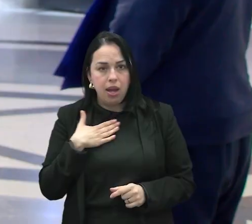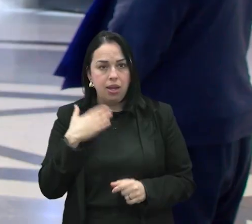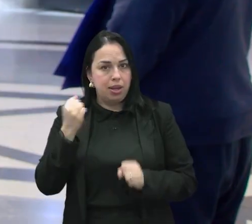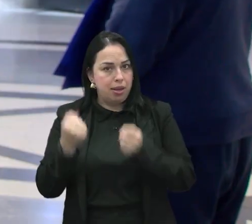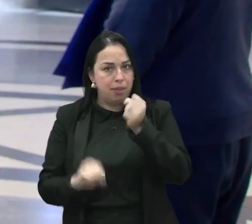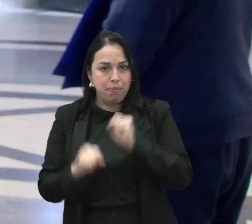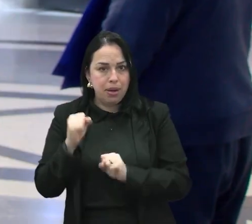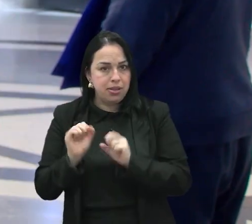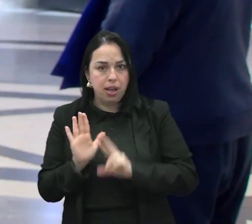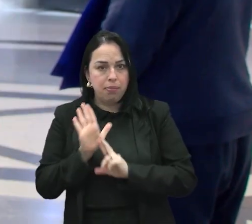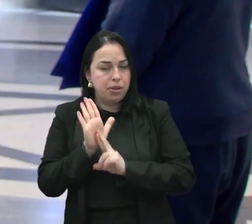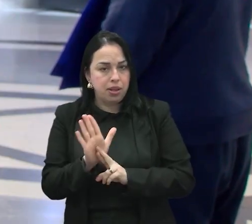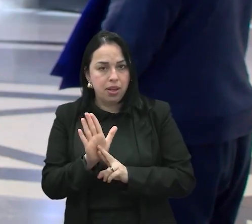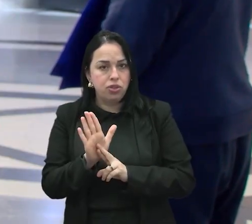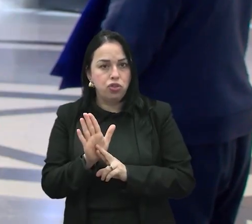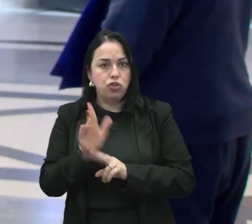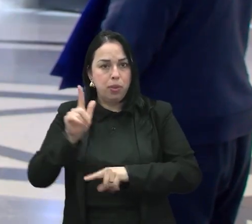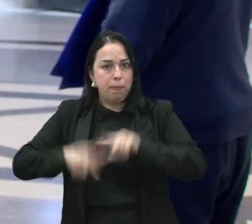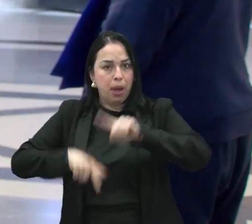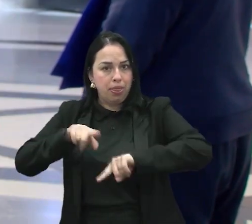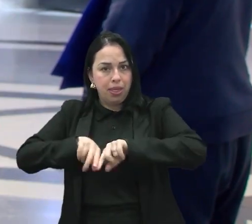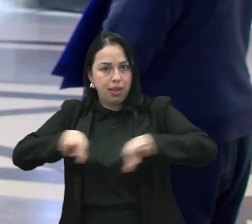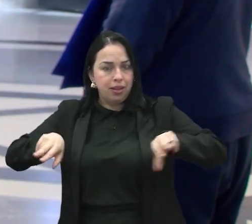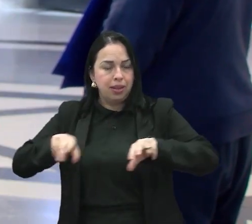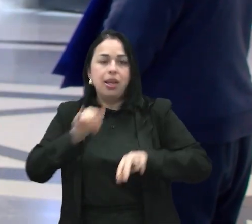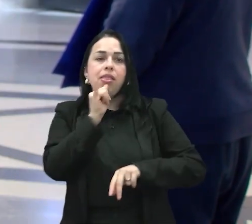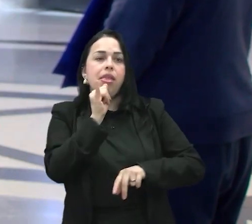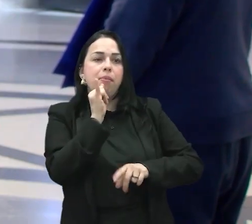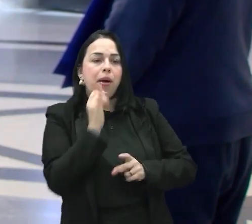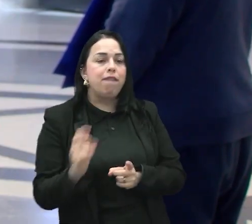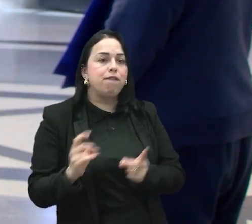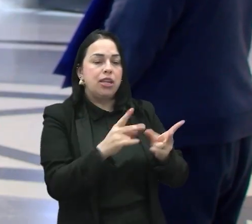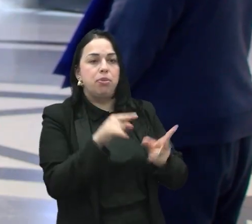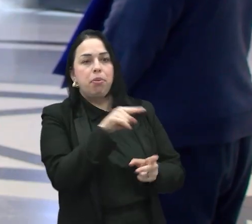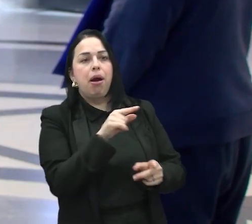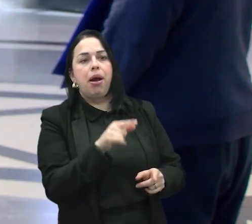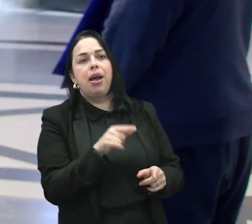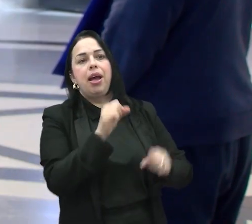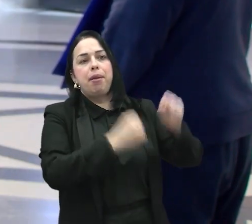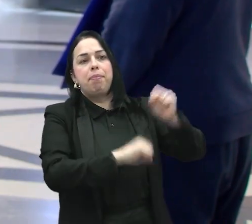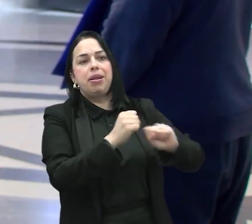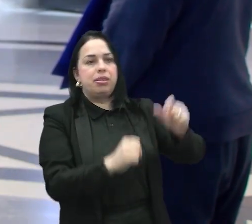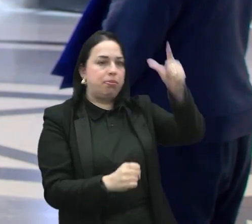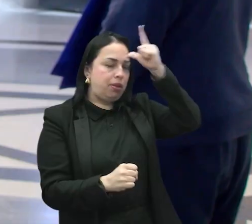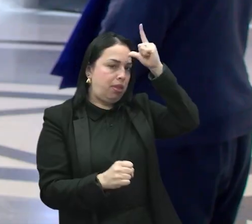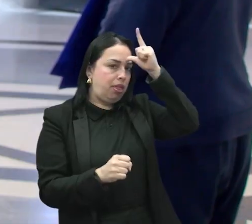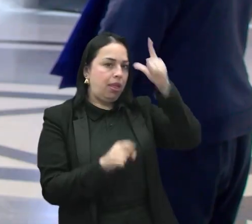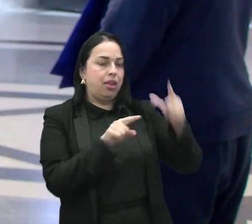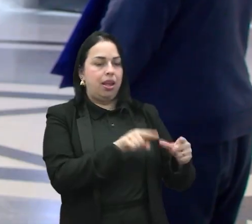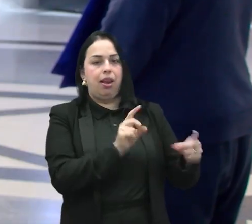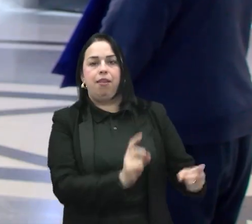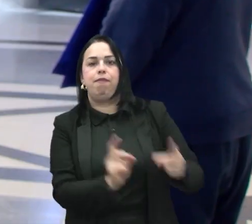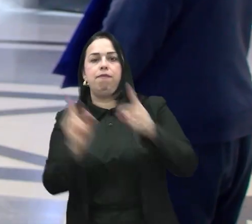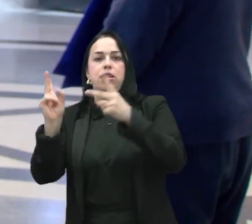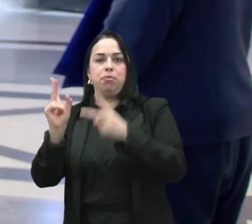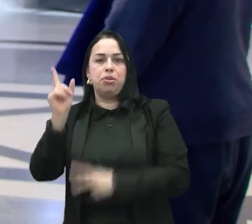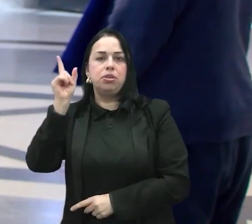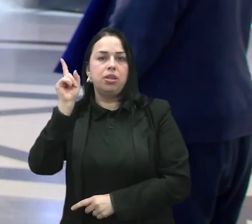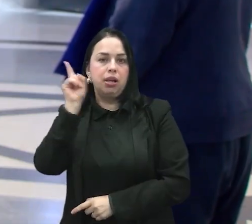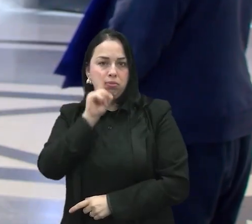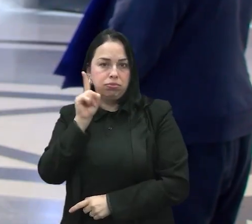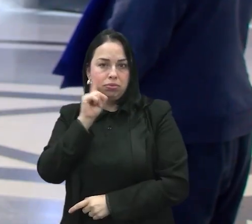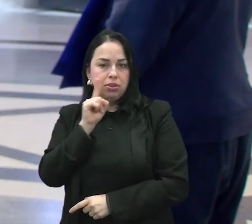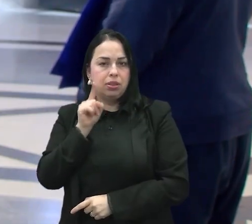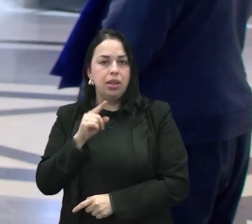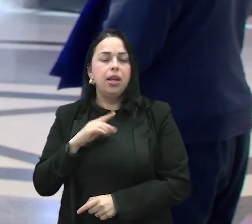de autopeças, por exemplo. Então a gente vende um componente que vai para uma empresa alemã que está aqui em Arujá e essa empresa exporta para os Estados Unidos.